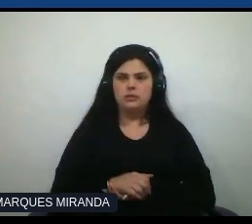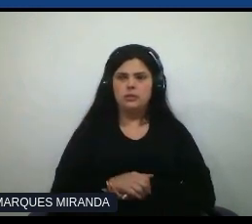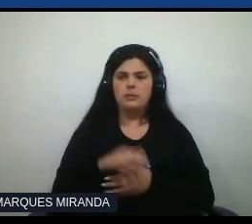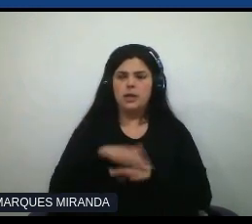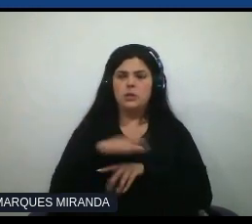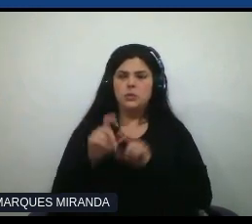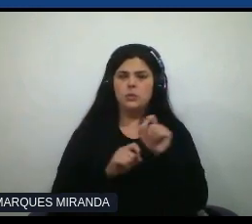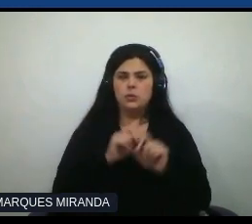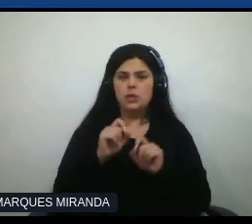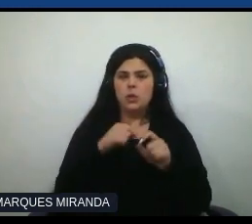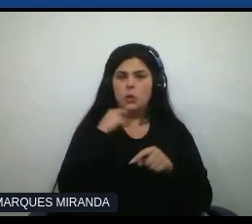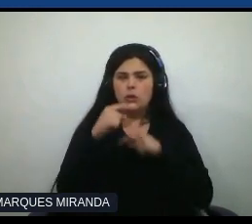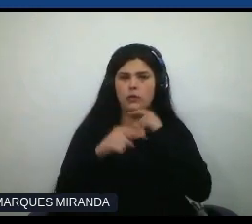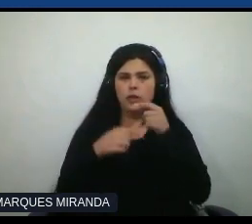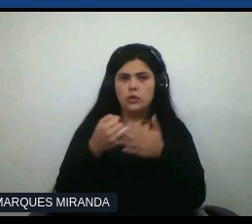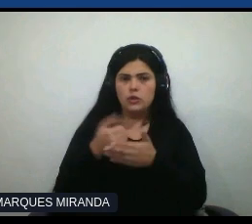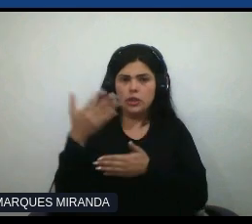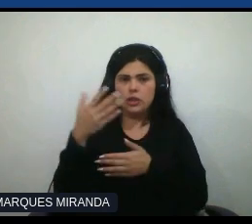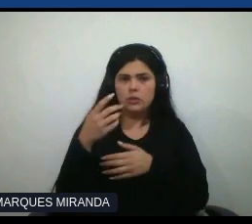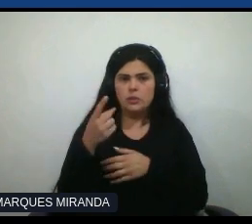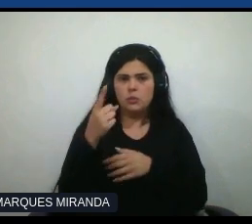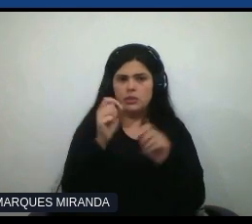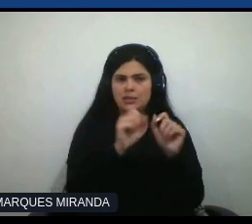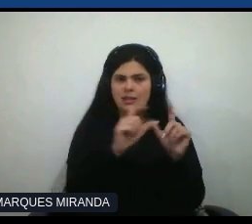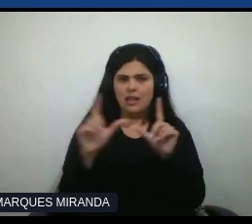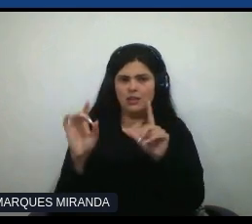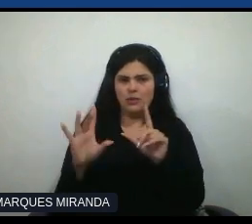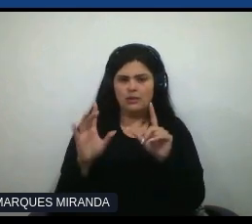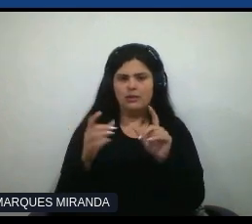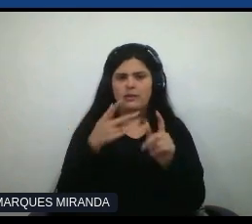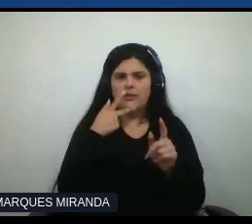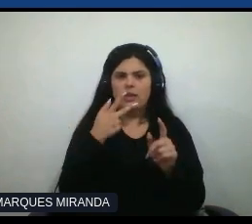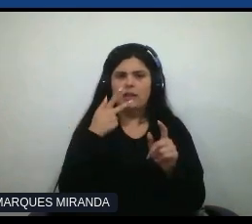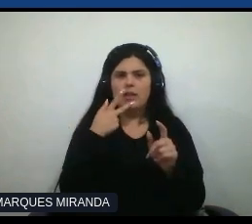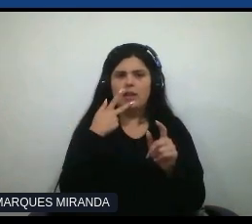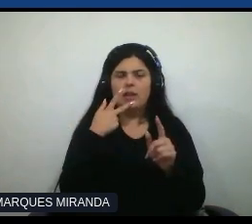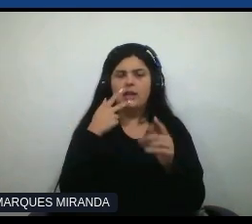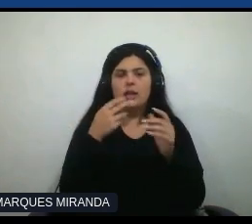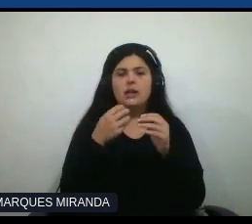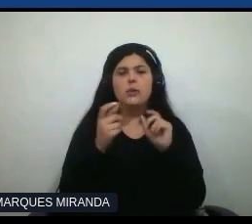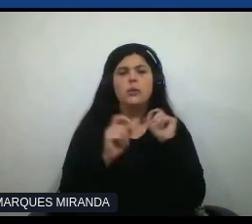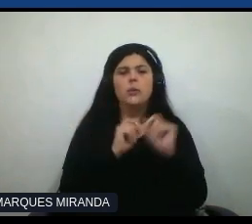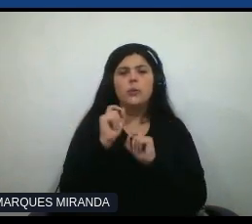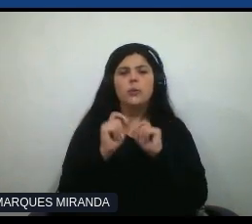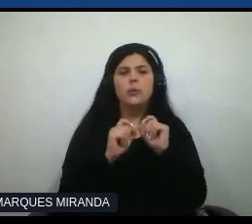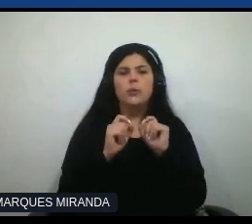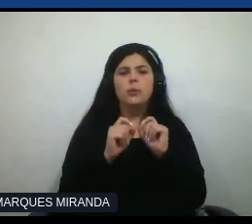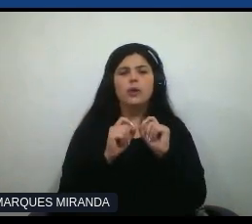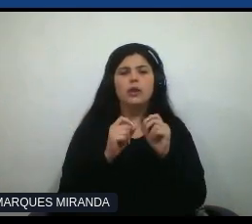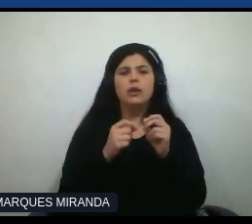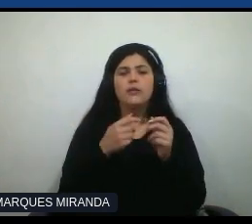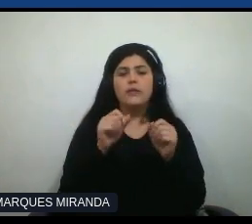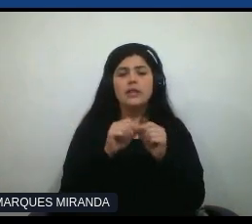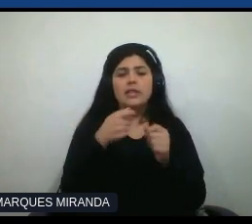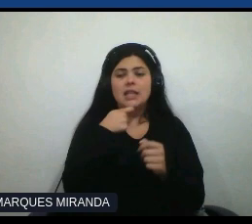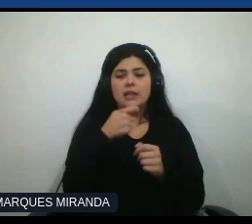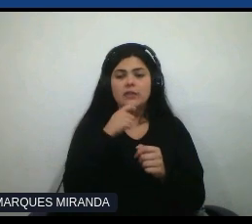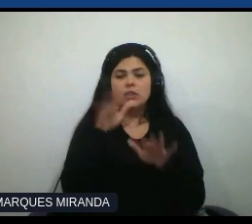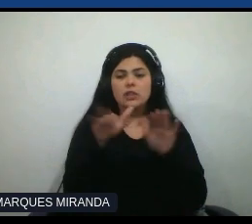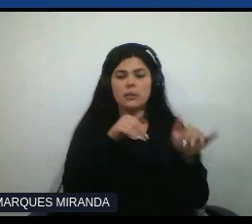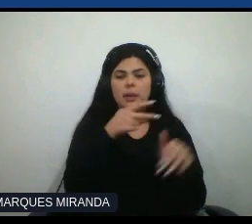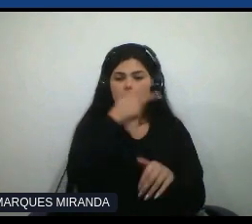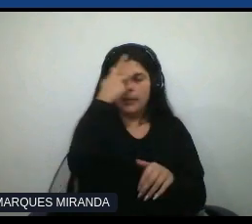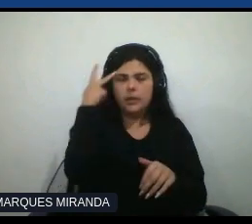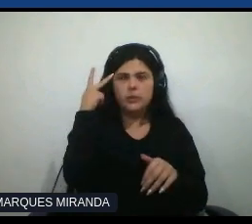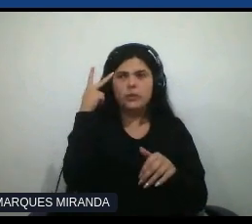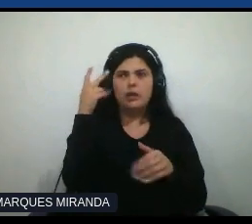se vocês têm dúvidas ali no chat, eu só tenho mais um slide. Eu quero falar de impressões. Então, eu já fiz algumas entrevistas para chamar pessoas